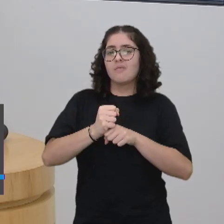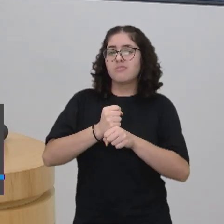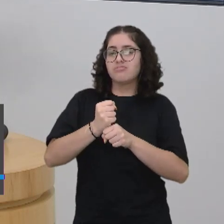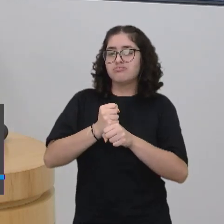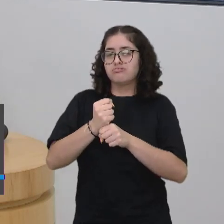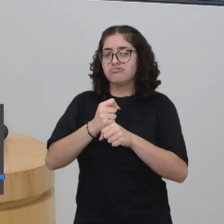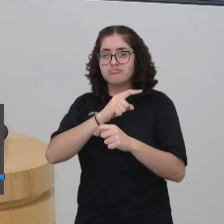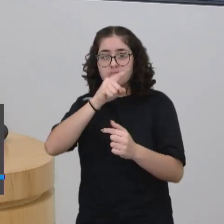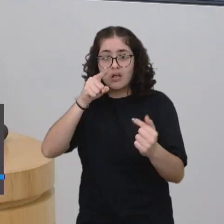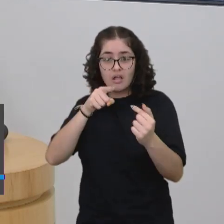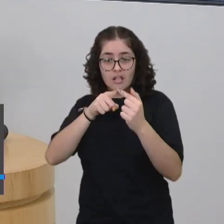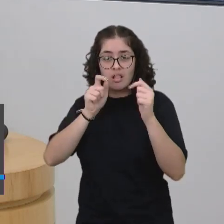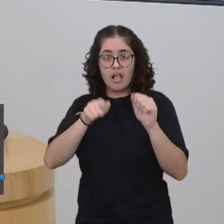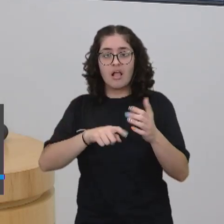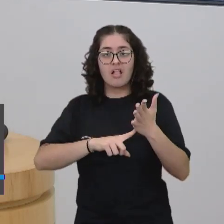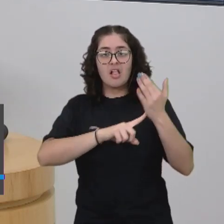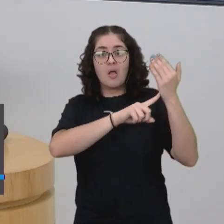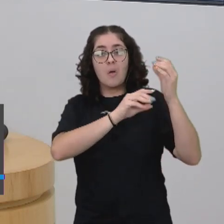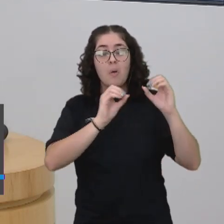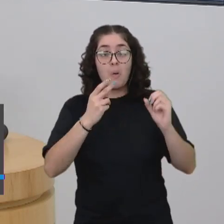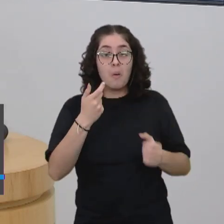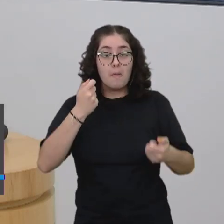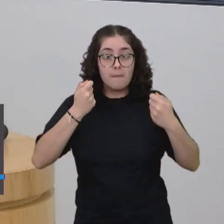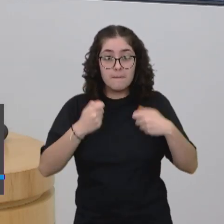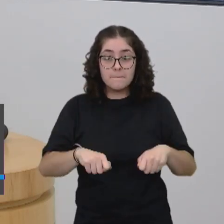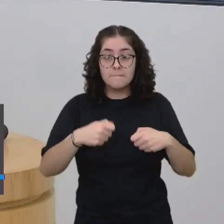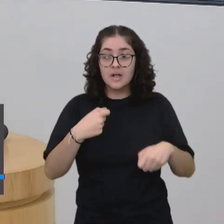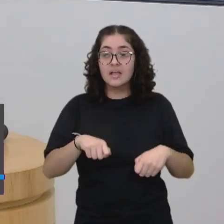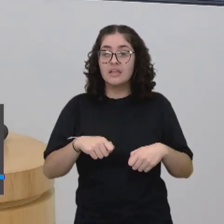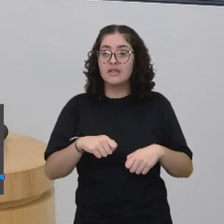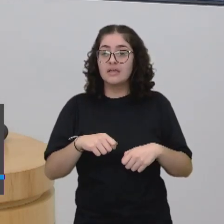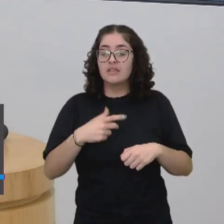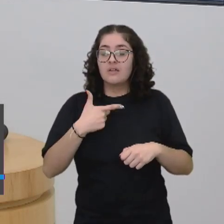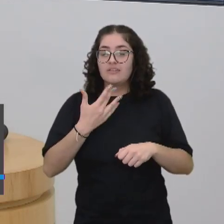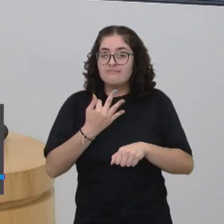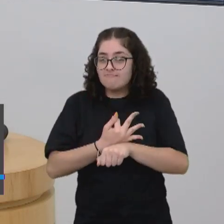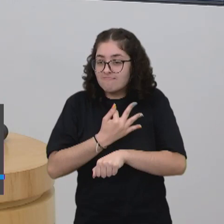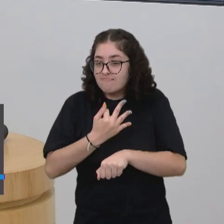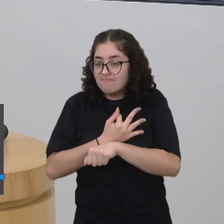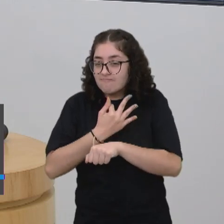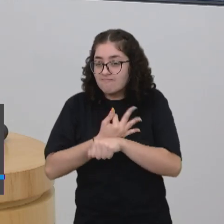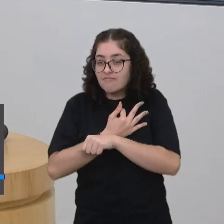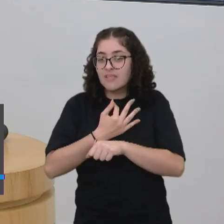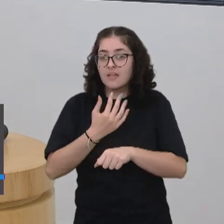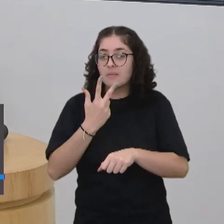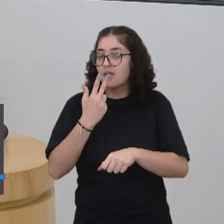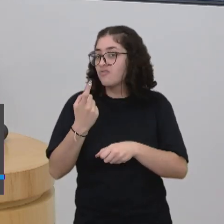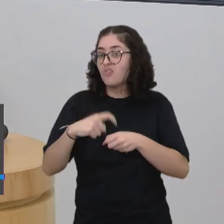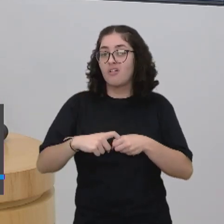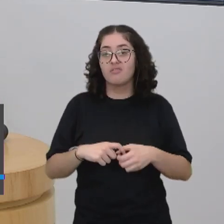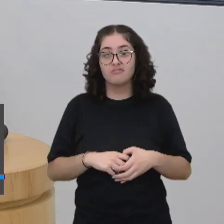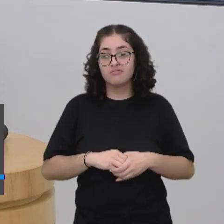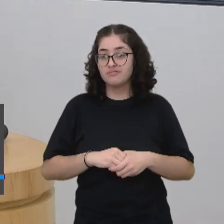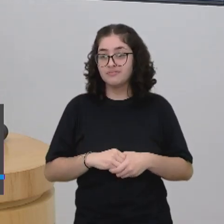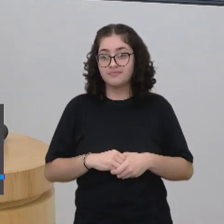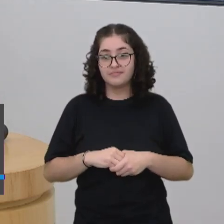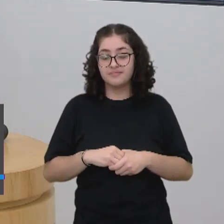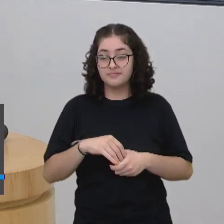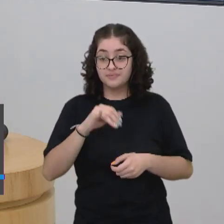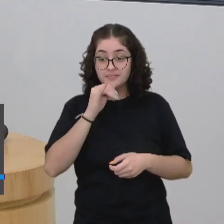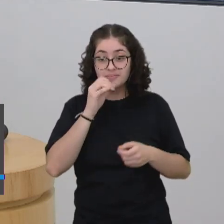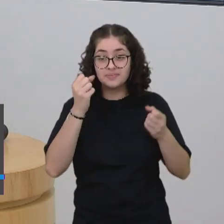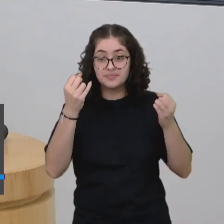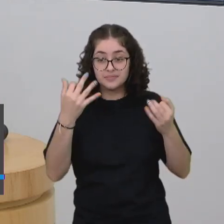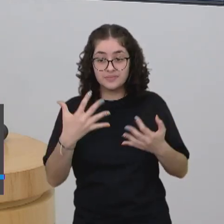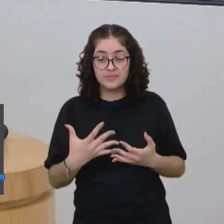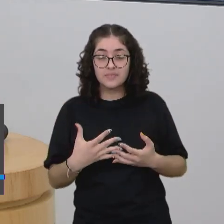atingir uma tecnologia, ou a gente realmente precisa fazer sacrifícios, e sacrifícios que não vão voltar? Né? A gente falou um pouco